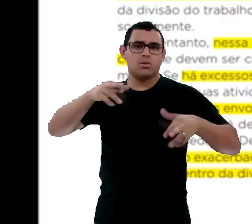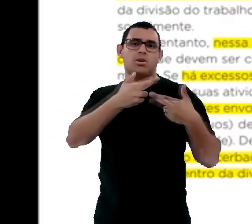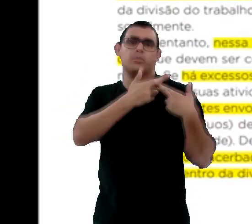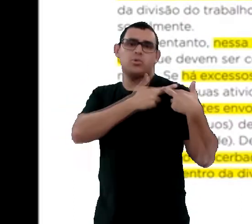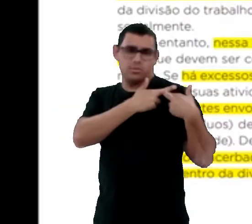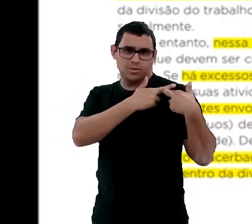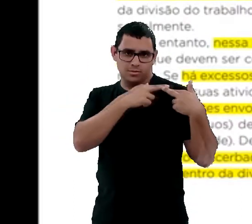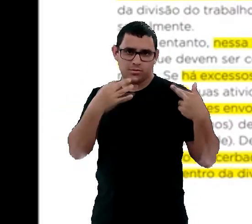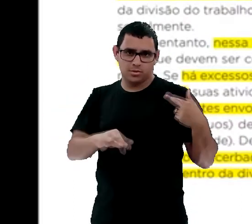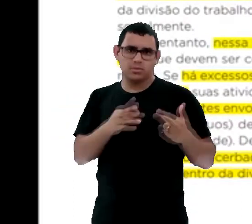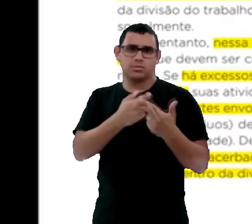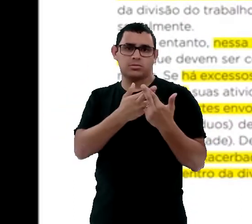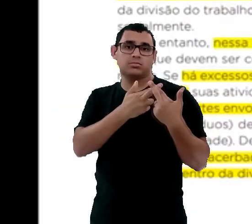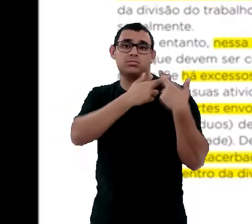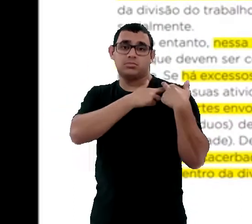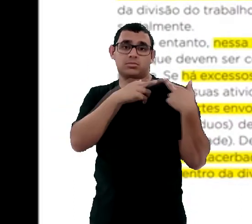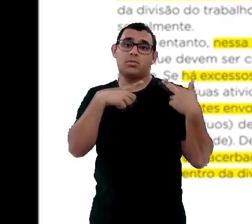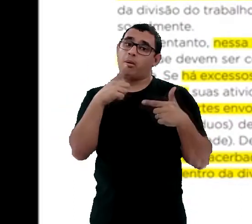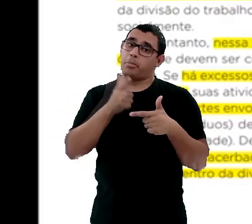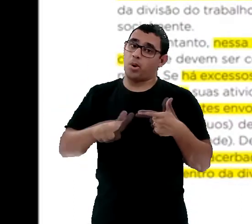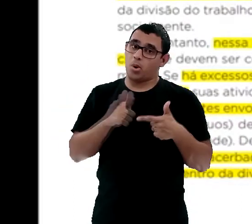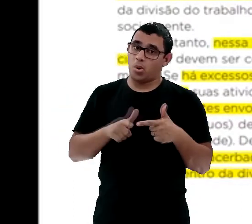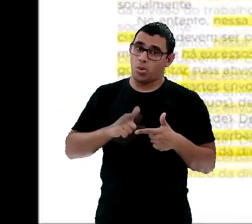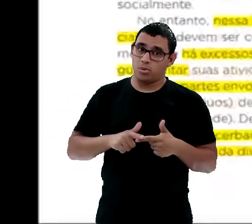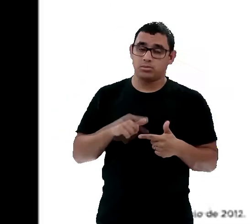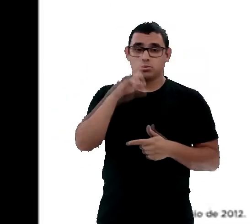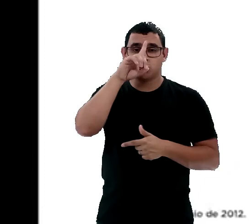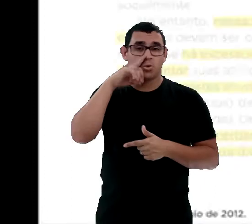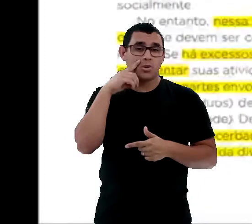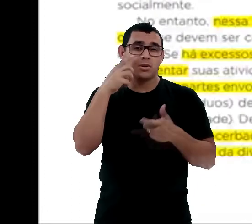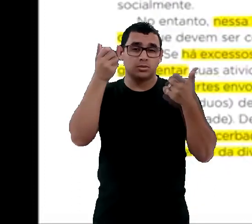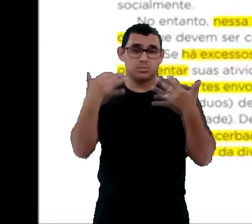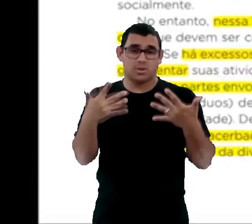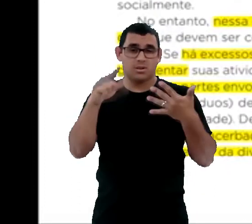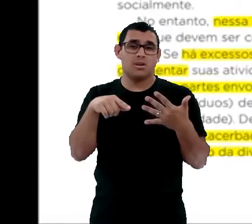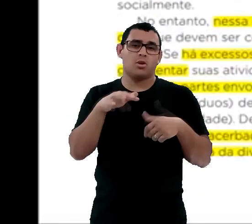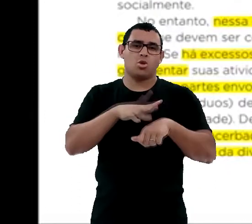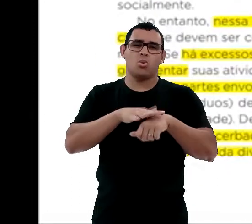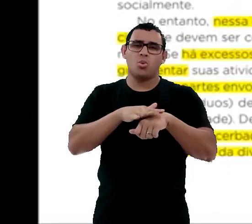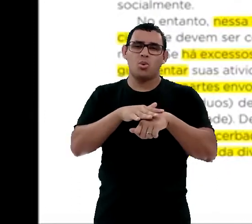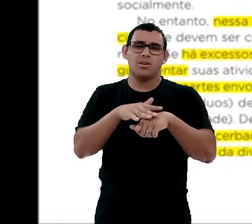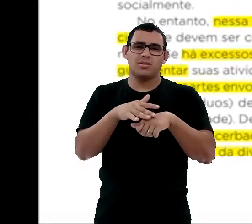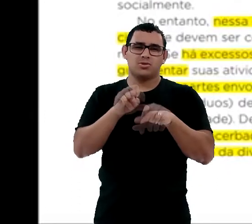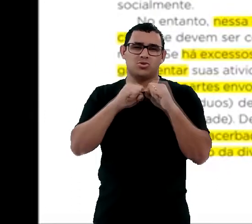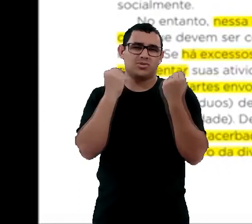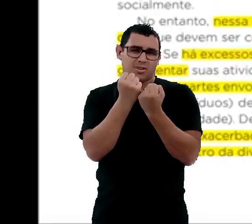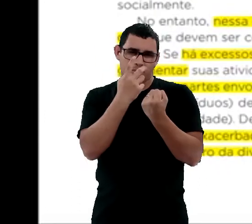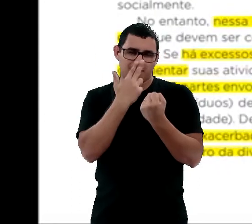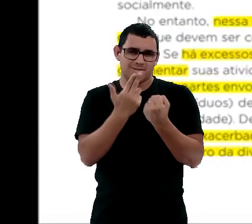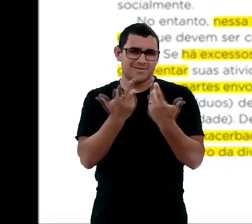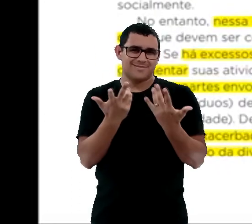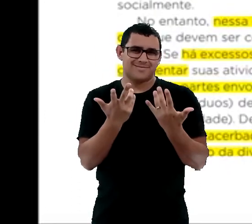Durkheim chama de divisão funcional, de acordo com as funções. Nessa divisão, há problemas que Durkheim vê